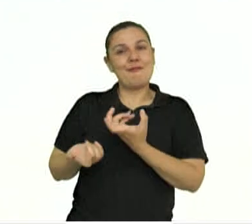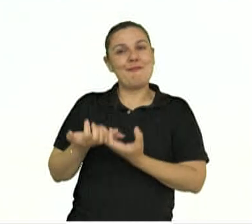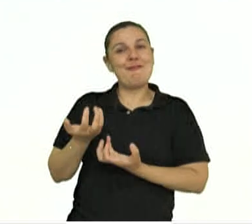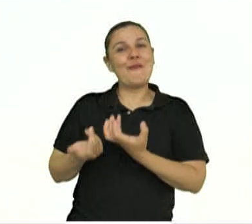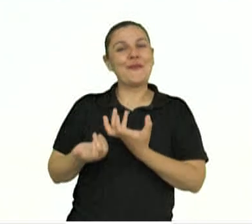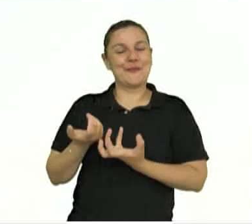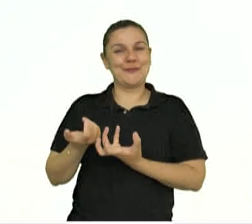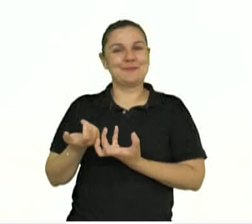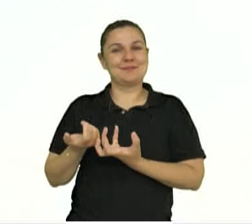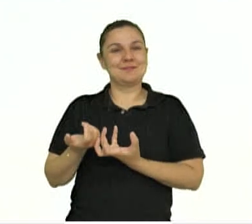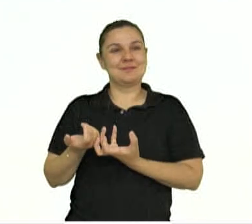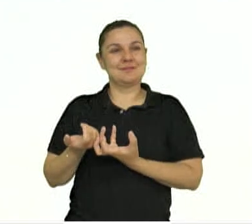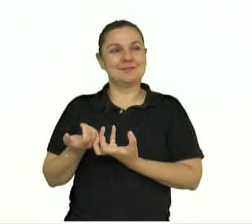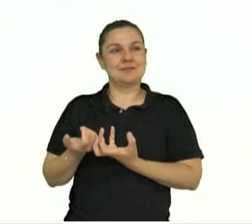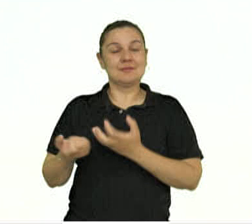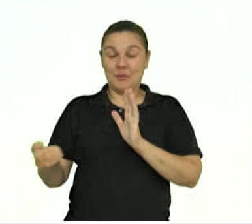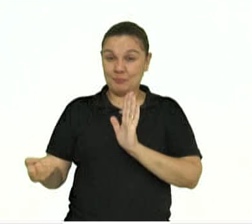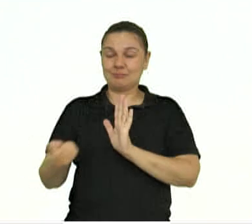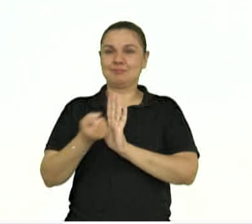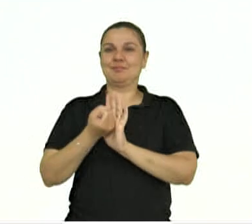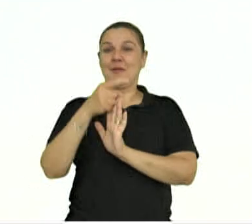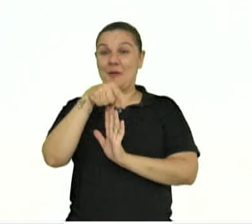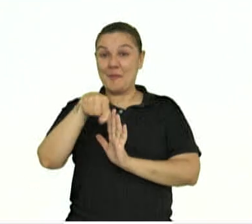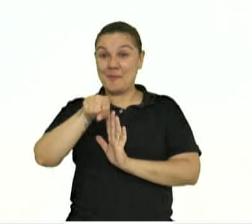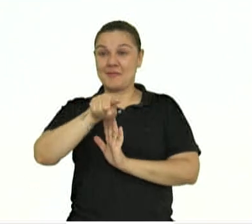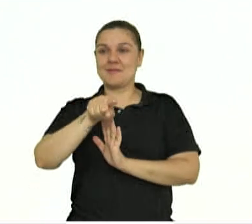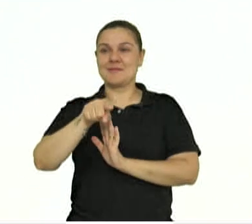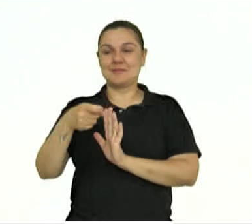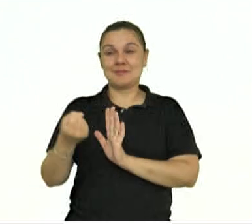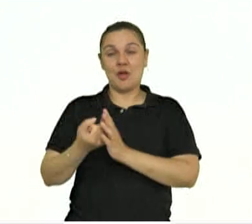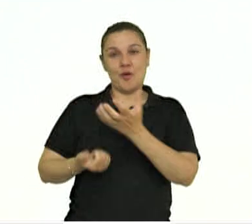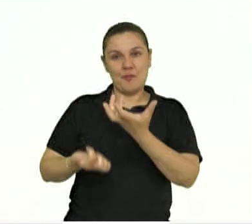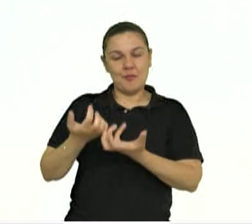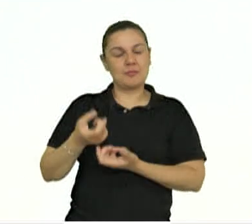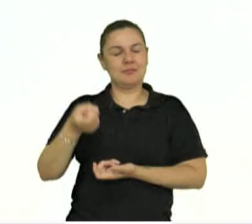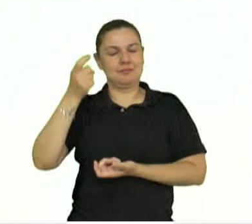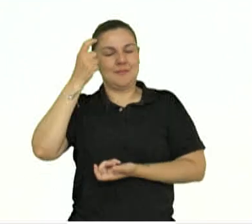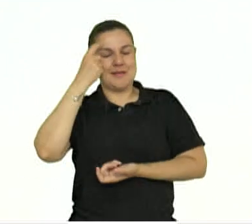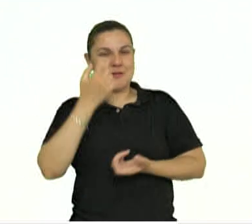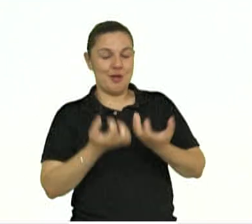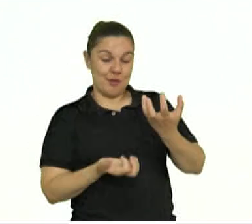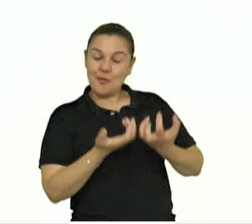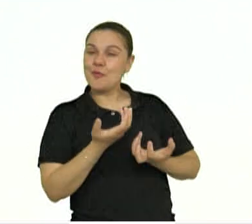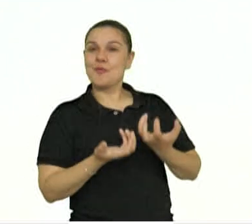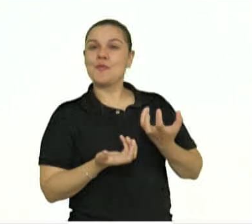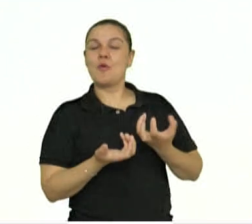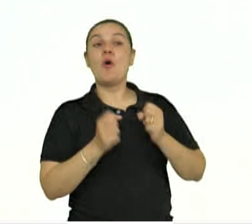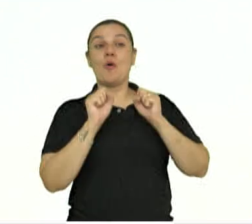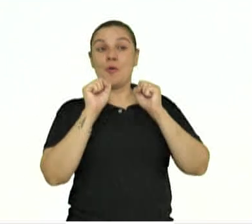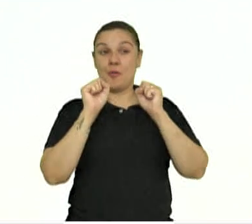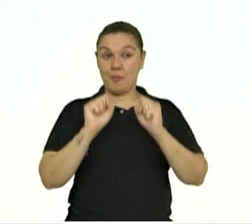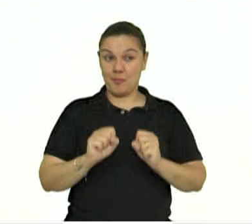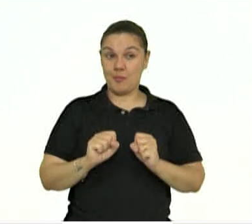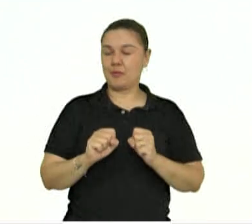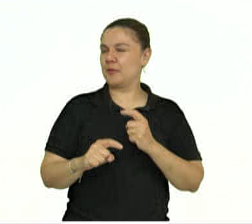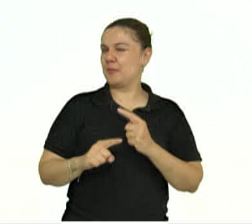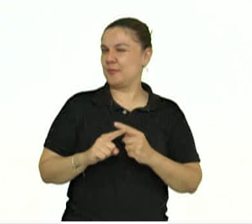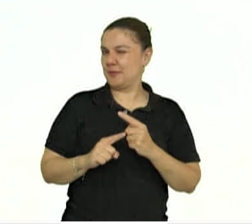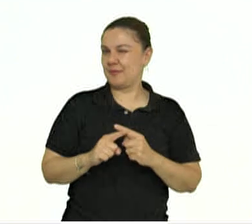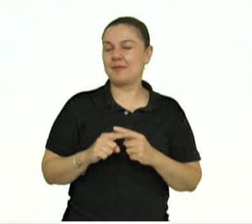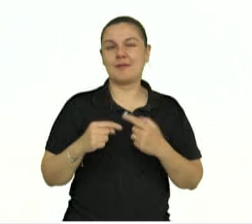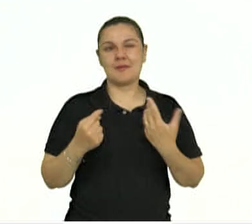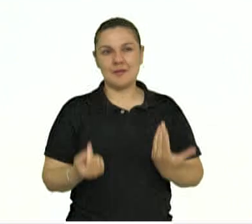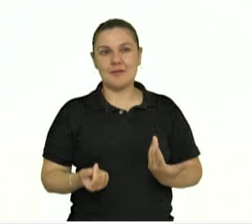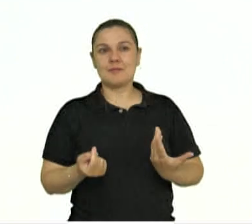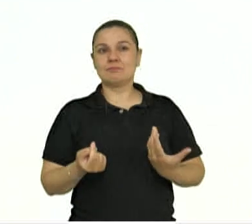ele ali marcado para facilitar para vocês. E pensando que a chama, né, pode ser a razão, por essa